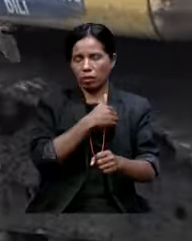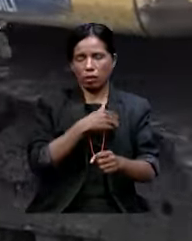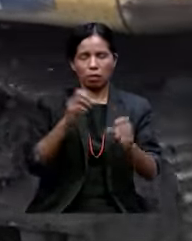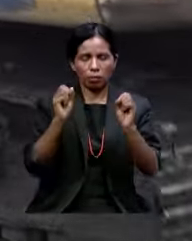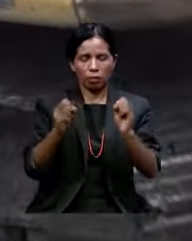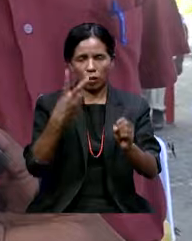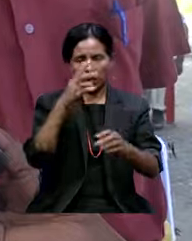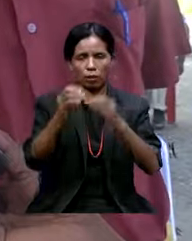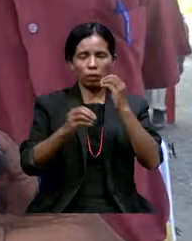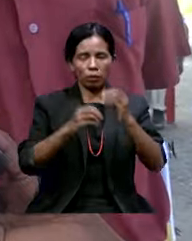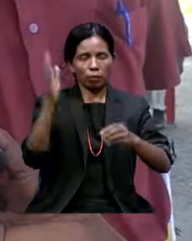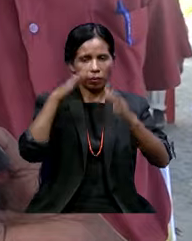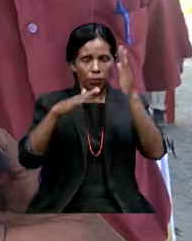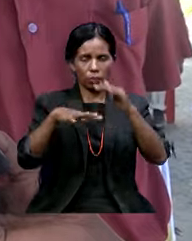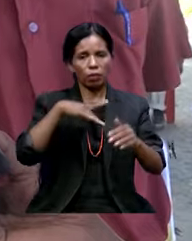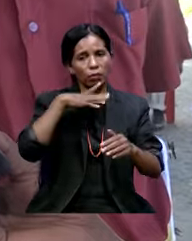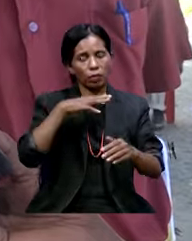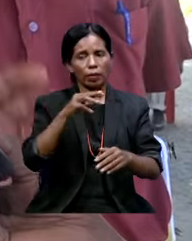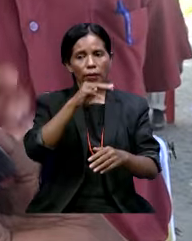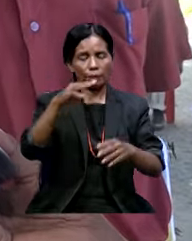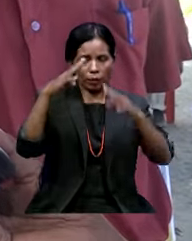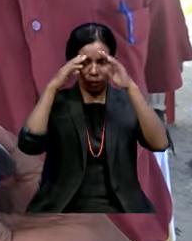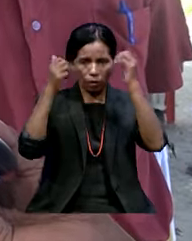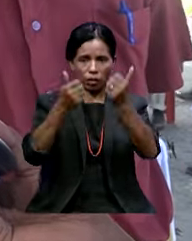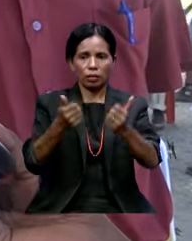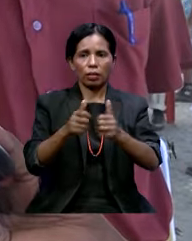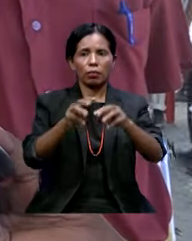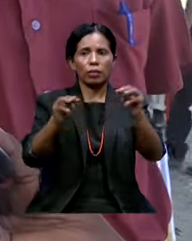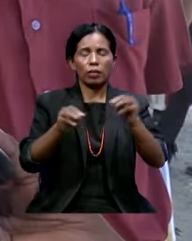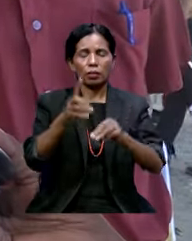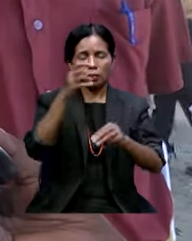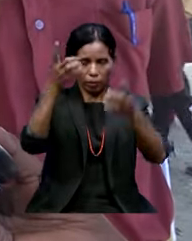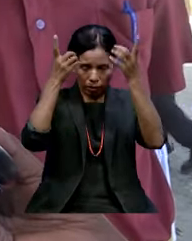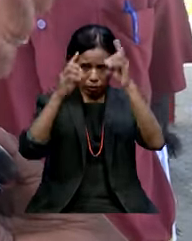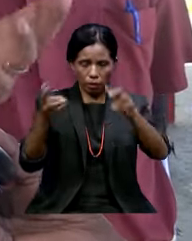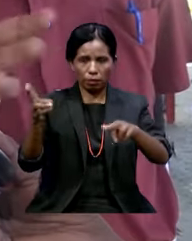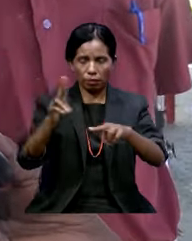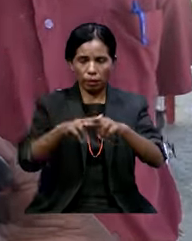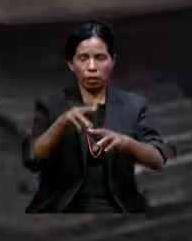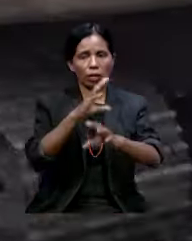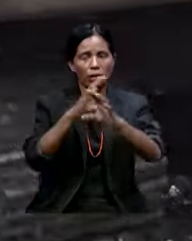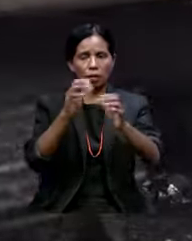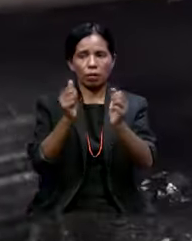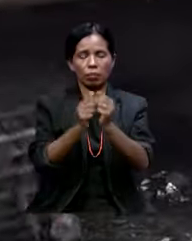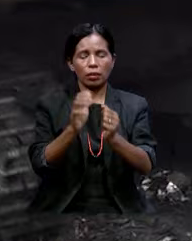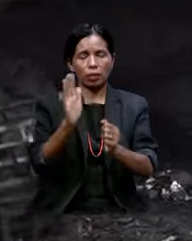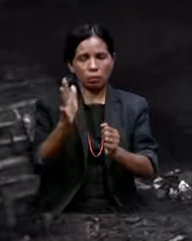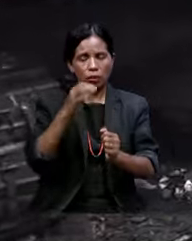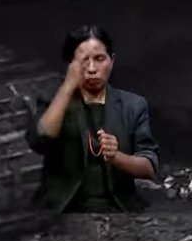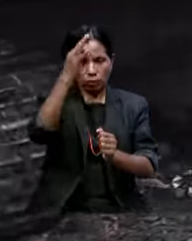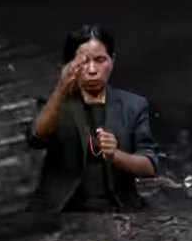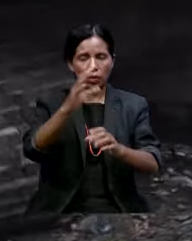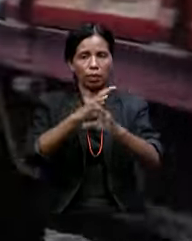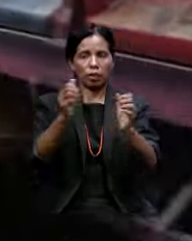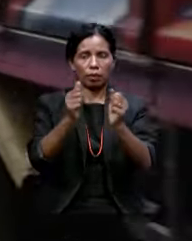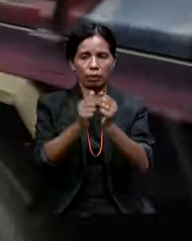resolve problema lixo. Nunei a segunda ne presidente autorrar em município Dili decide aumenta tang camioneta 50 no ba oin camioneta